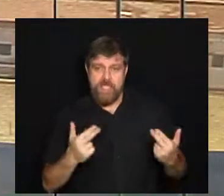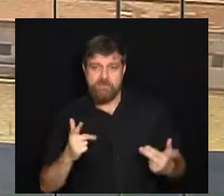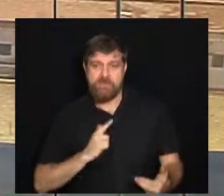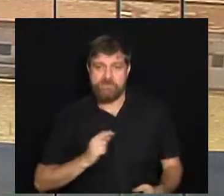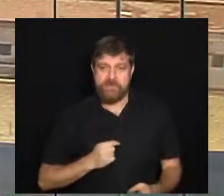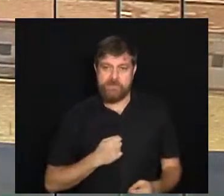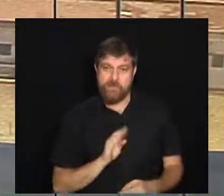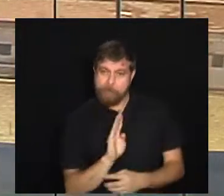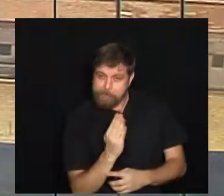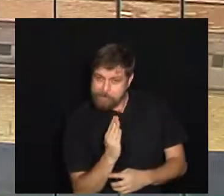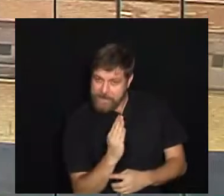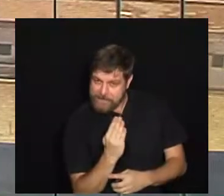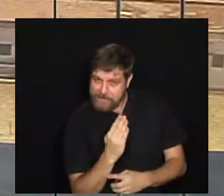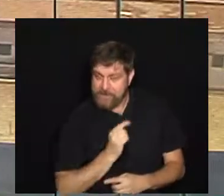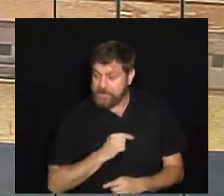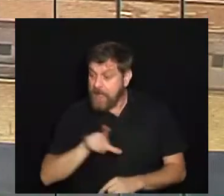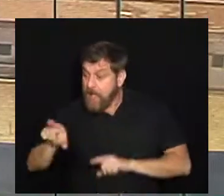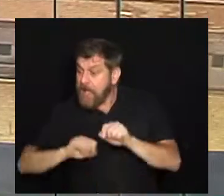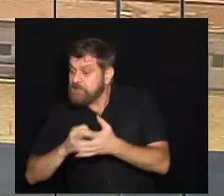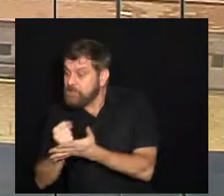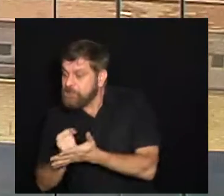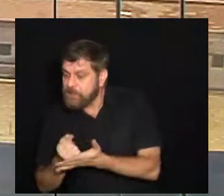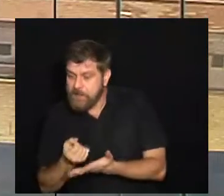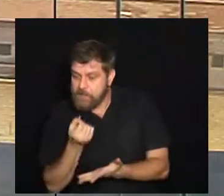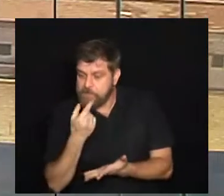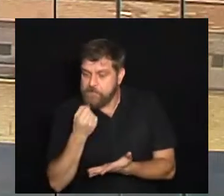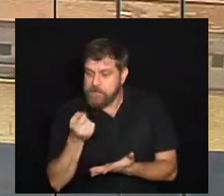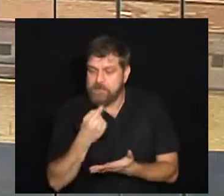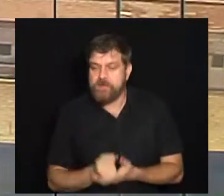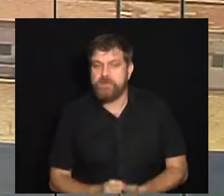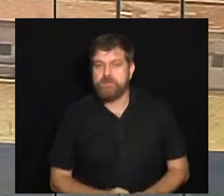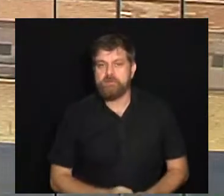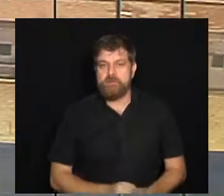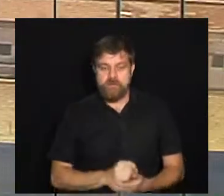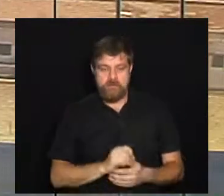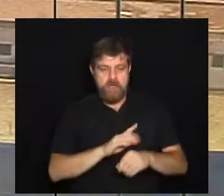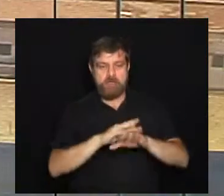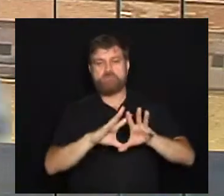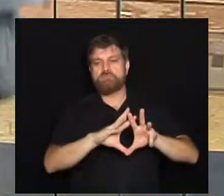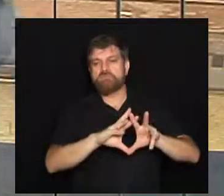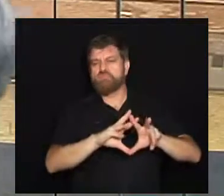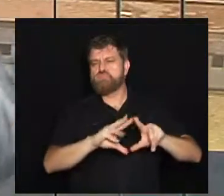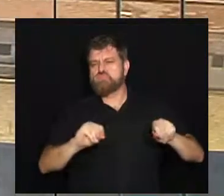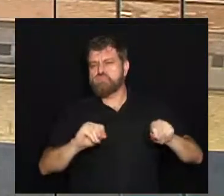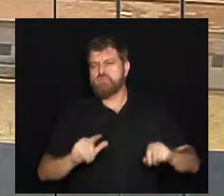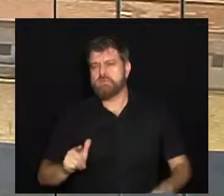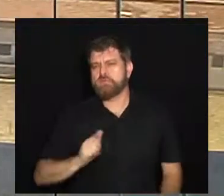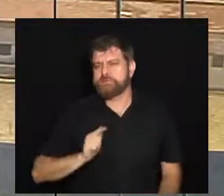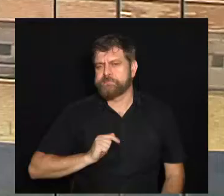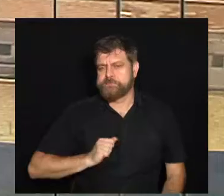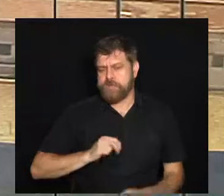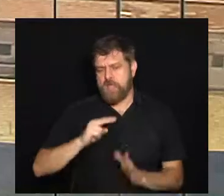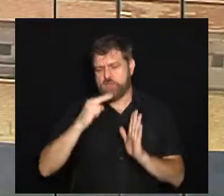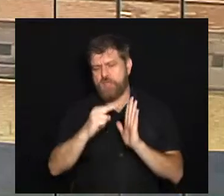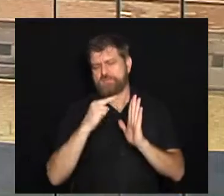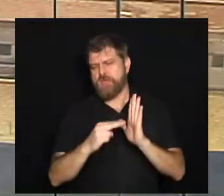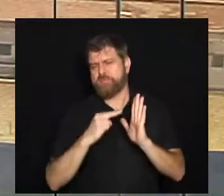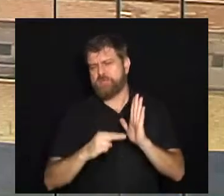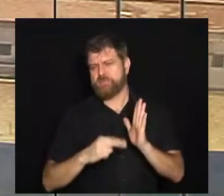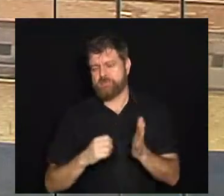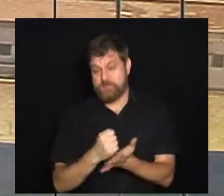faz com as bactérias nessa tem uma infecção bacteriana uma pneumonia você vai lá e toma um antibiótico a penicilina uma amoxilina uma